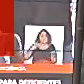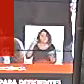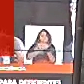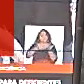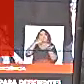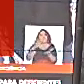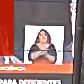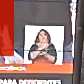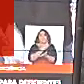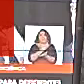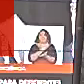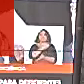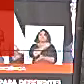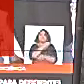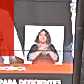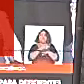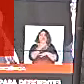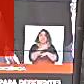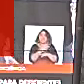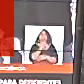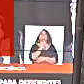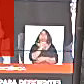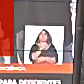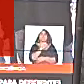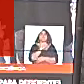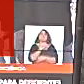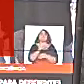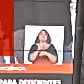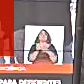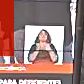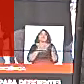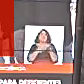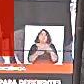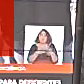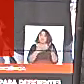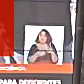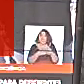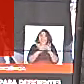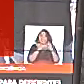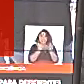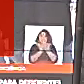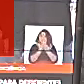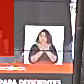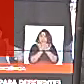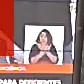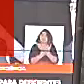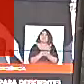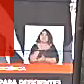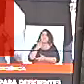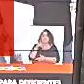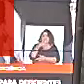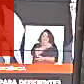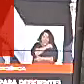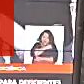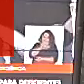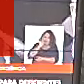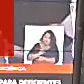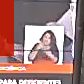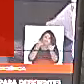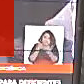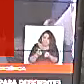então, um absurdo maior qualquer escola que negasse vaga por um aluno com deficiência. Fizemos um encontro no sindicato